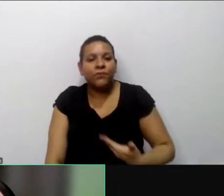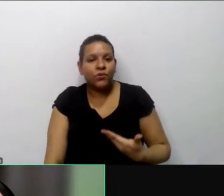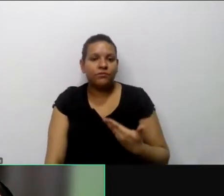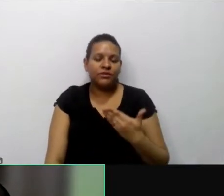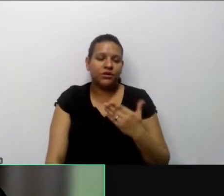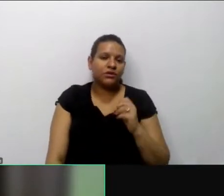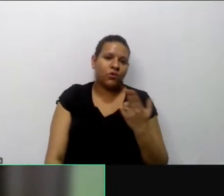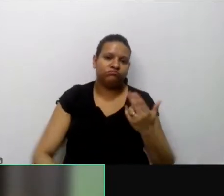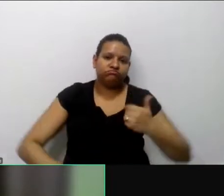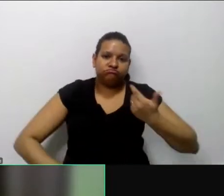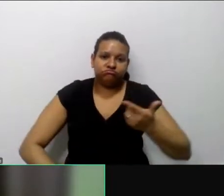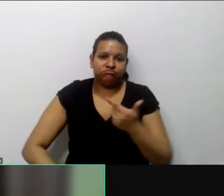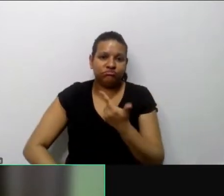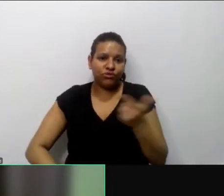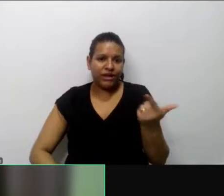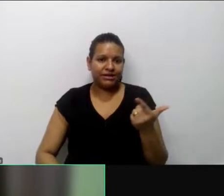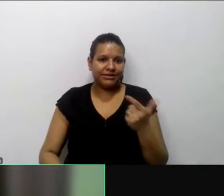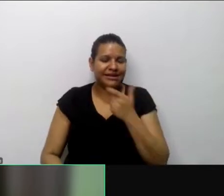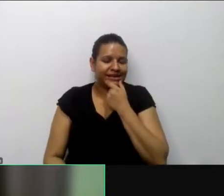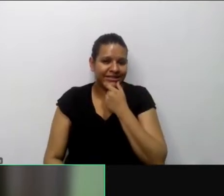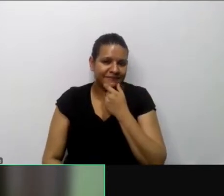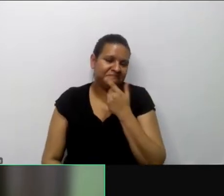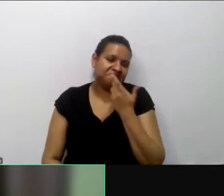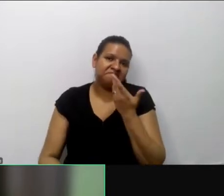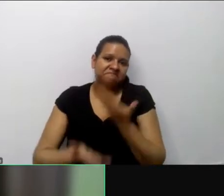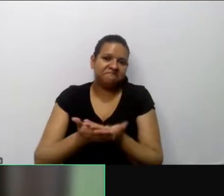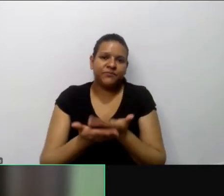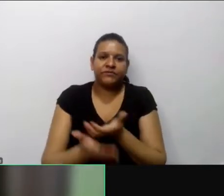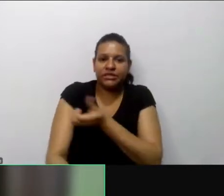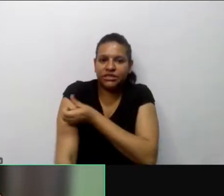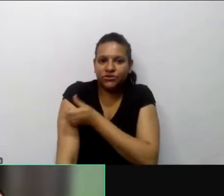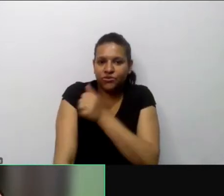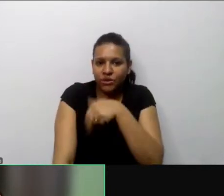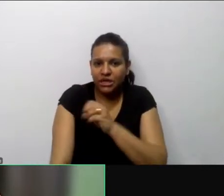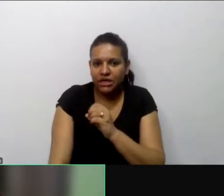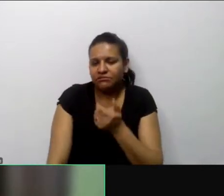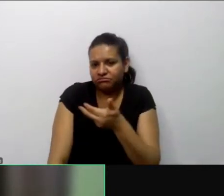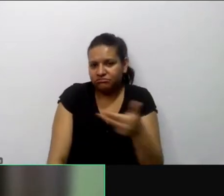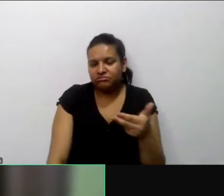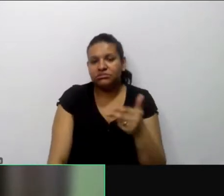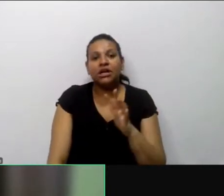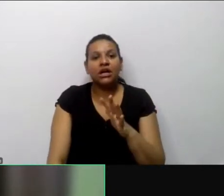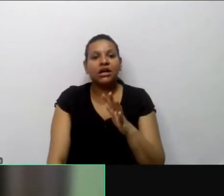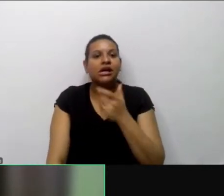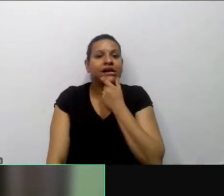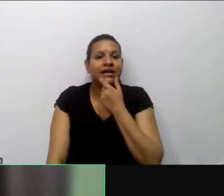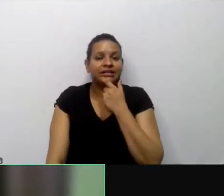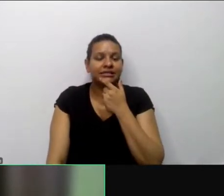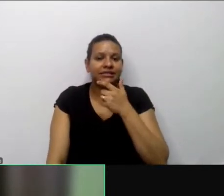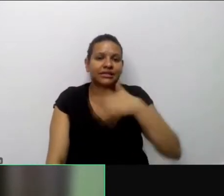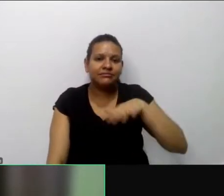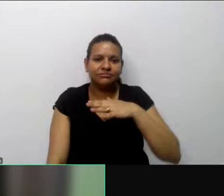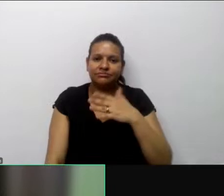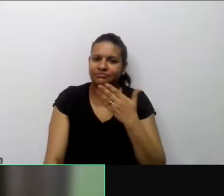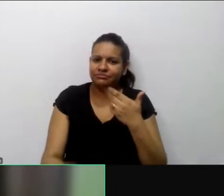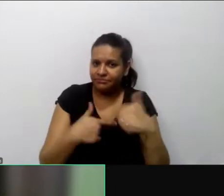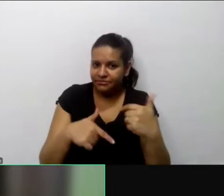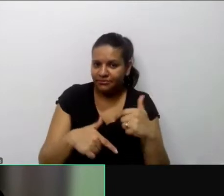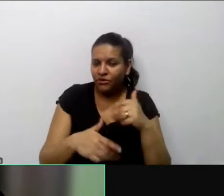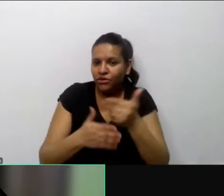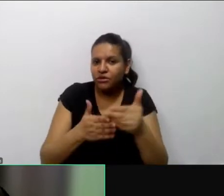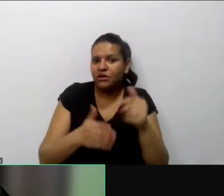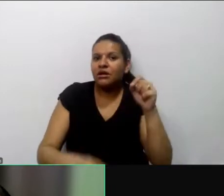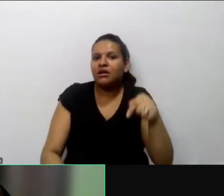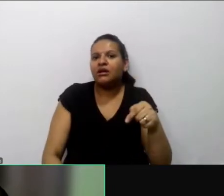língua inglesa e entram num sexto ano, no ensino fundamental, anos finais, e têm língua inglesa pela primeira vez, começam ali